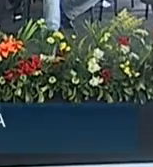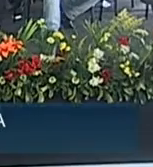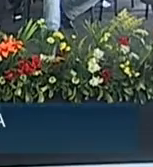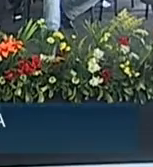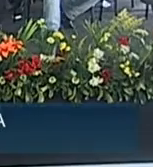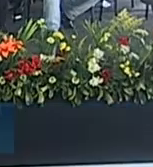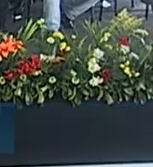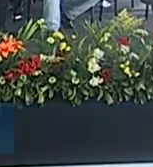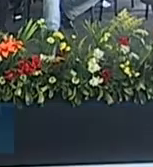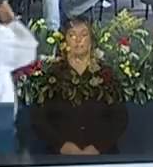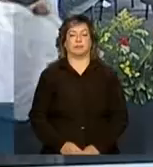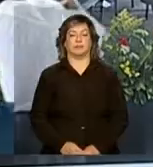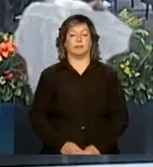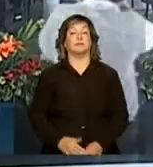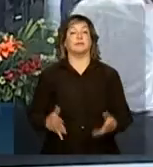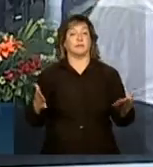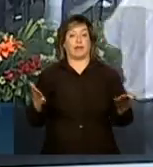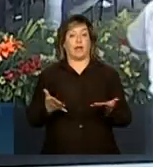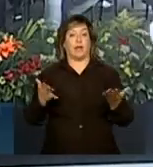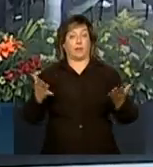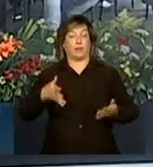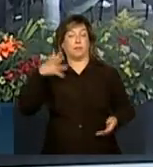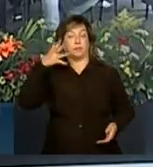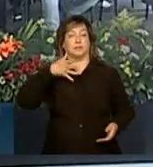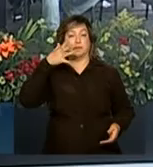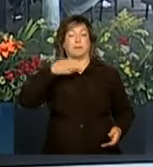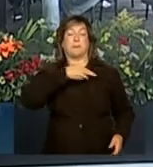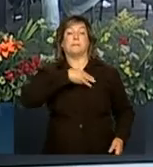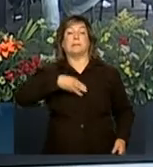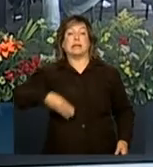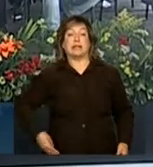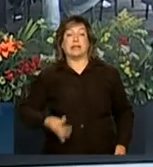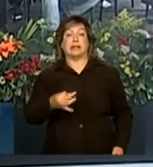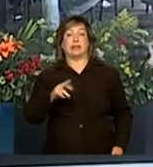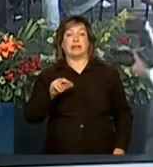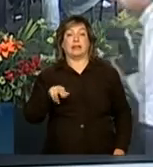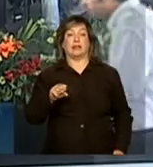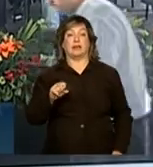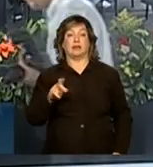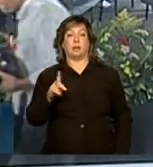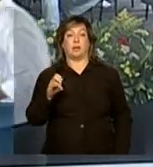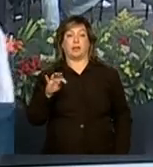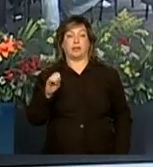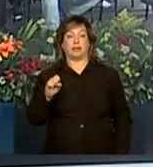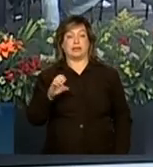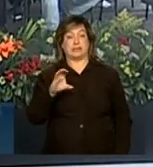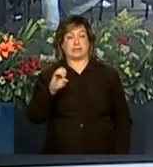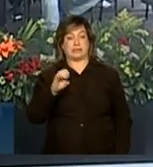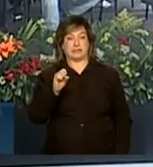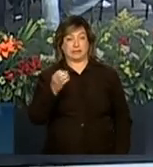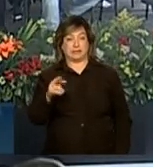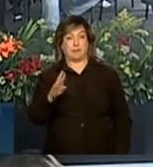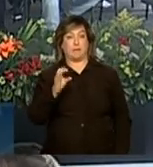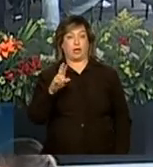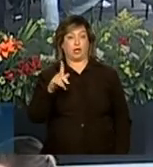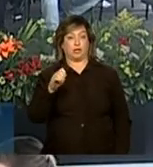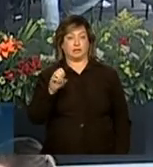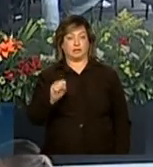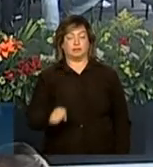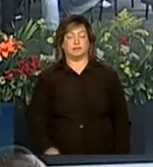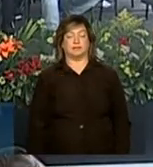Ouviremos a seguir, senhoras e senhores, o ministro dos Transportes, César Borges.